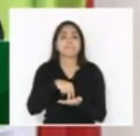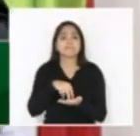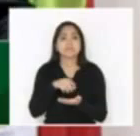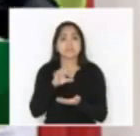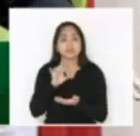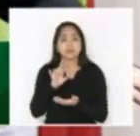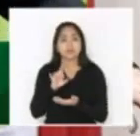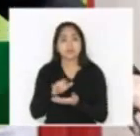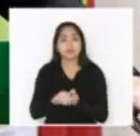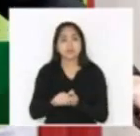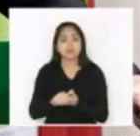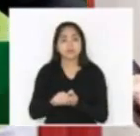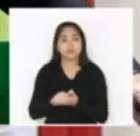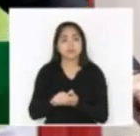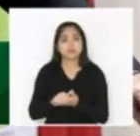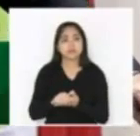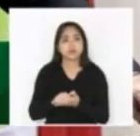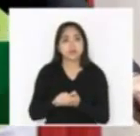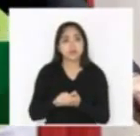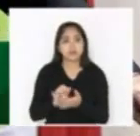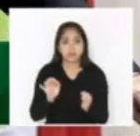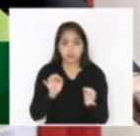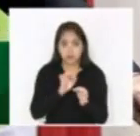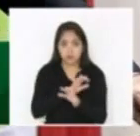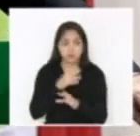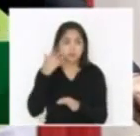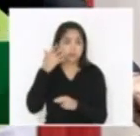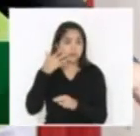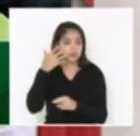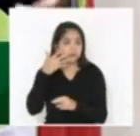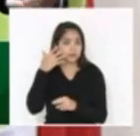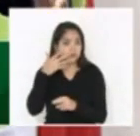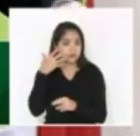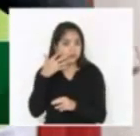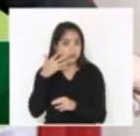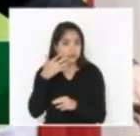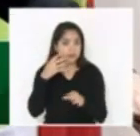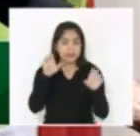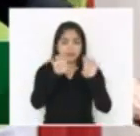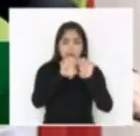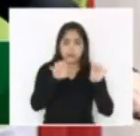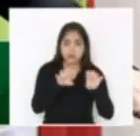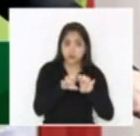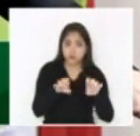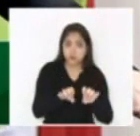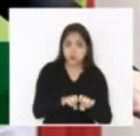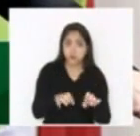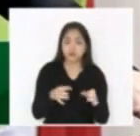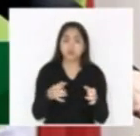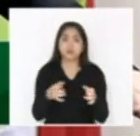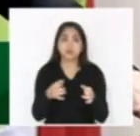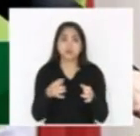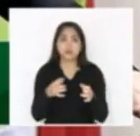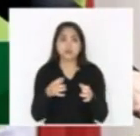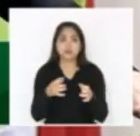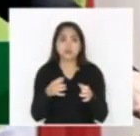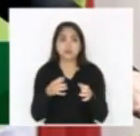Apenas para concluir de minha parte, essas estruturas que foram